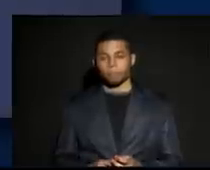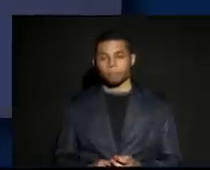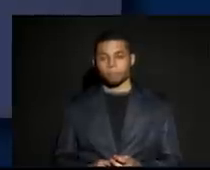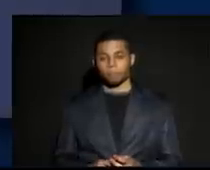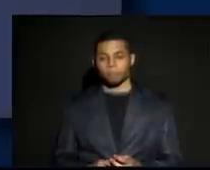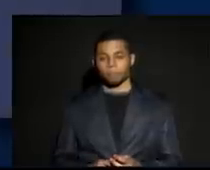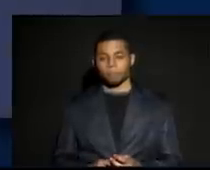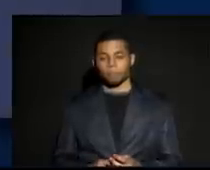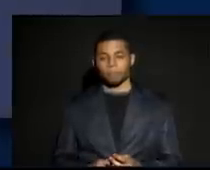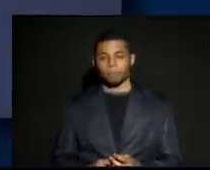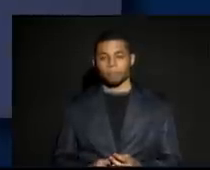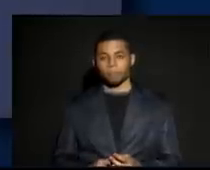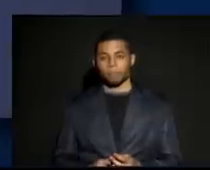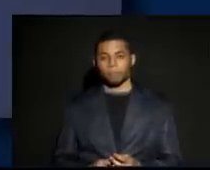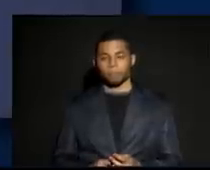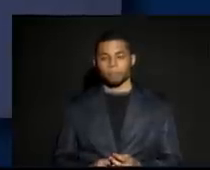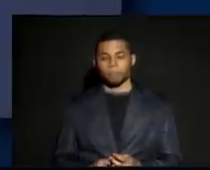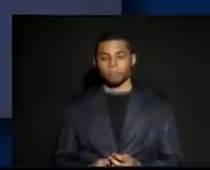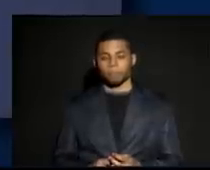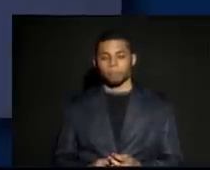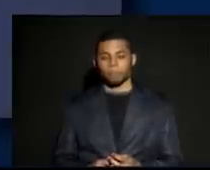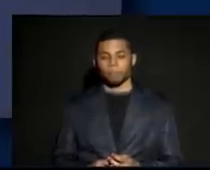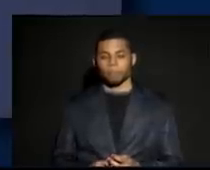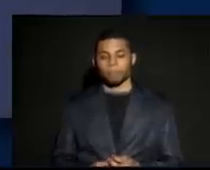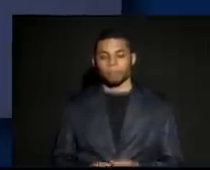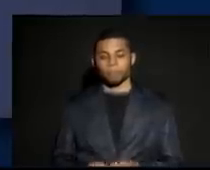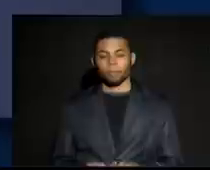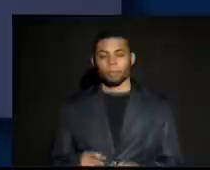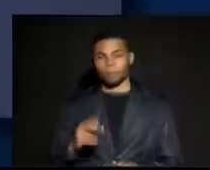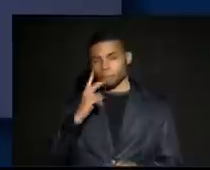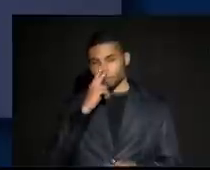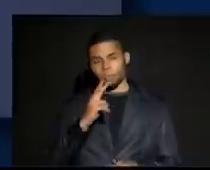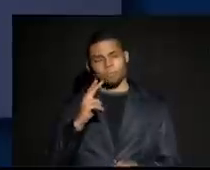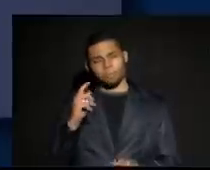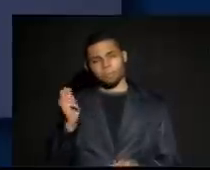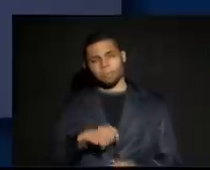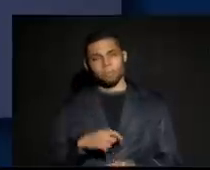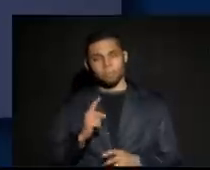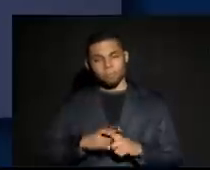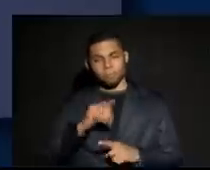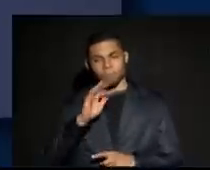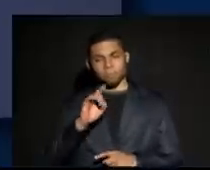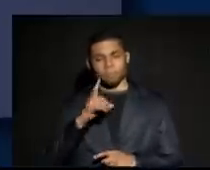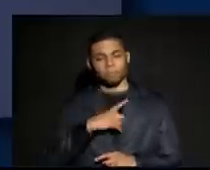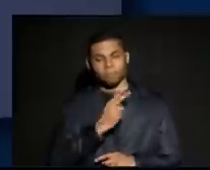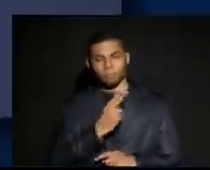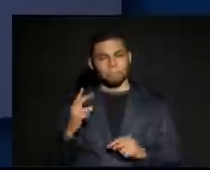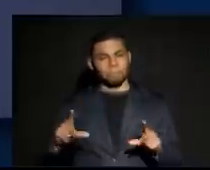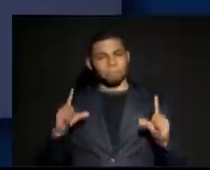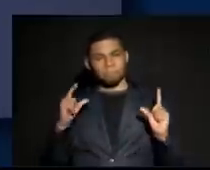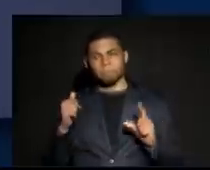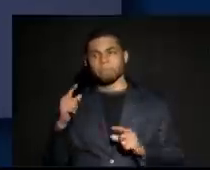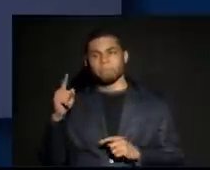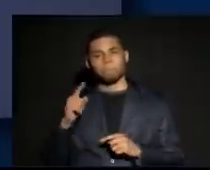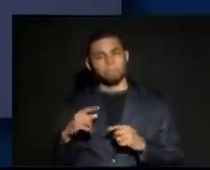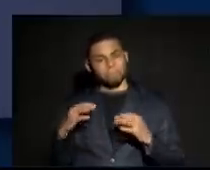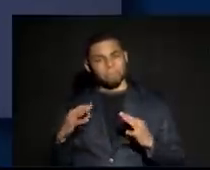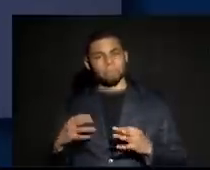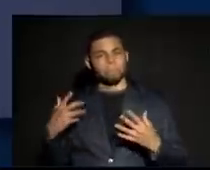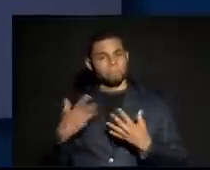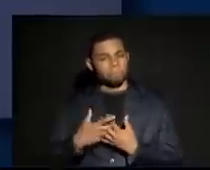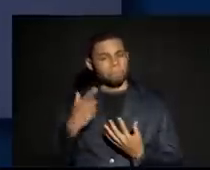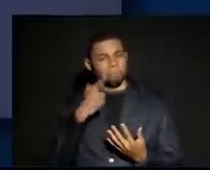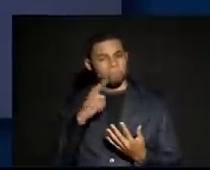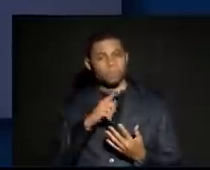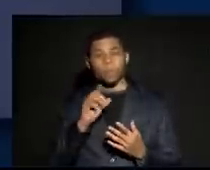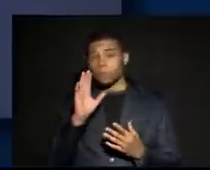muito bem desenvolvida muito bem encaixado festa enorme credibilidade agora vai precisar de algum